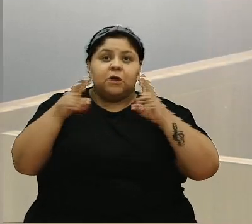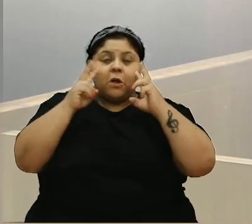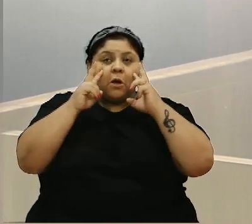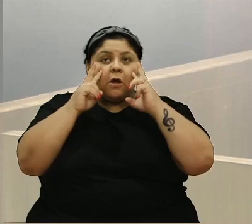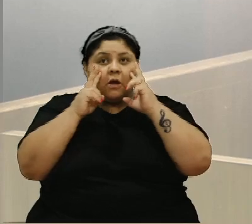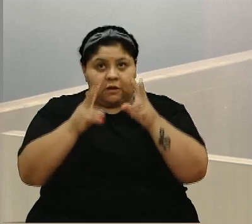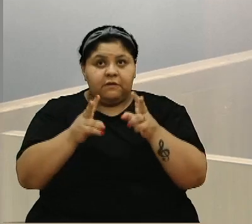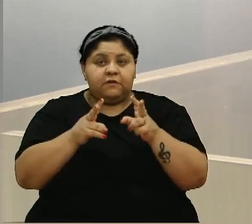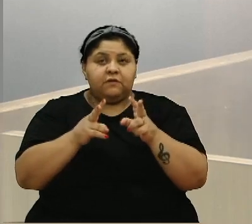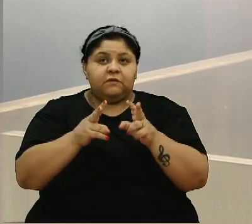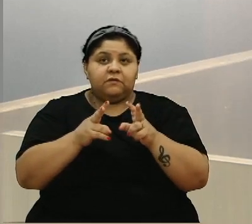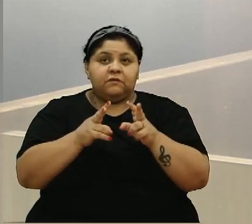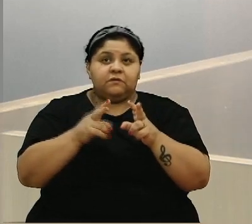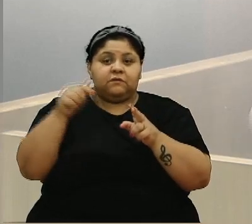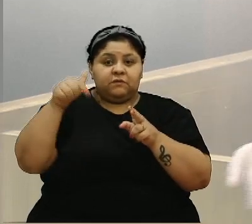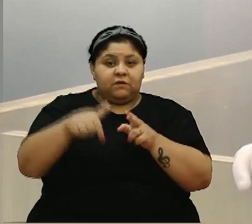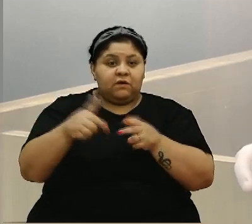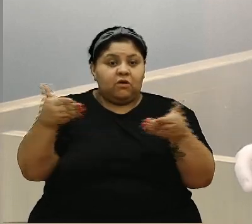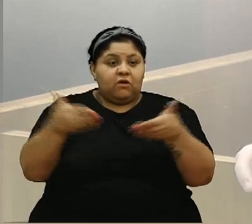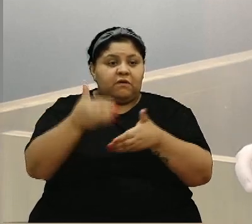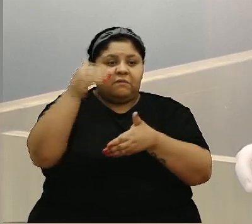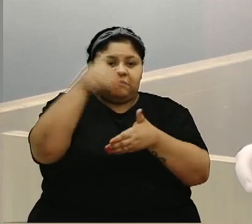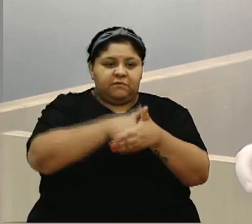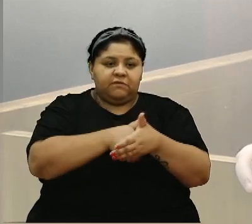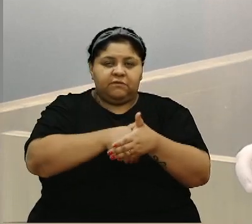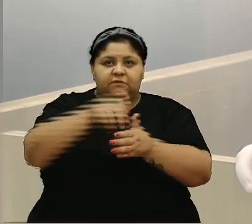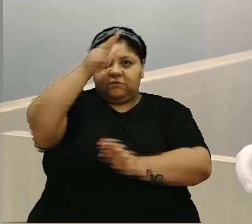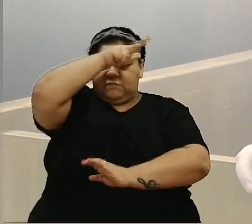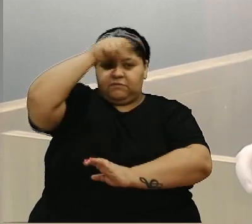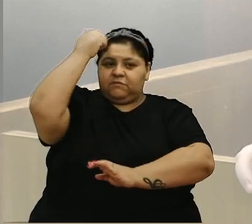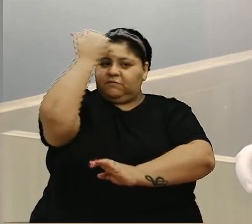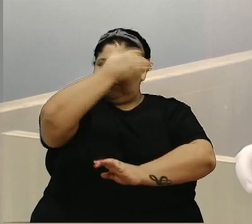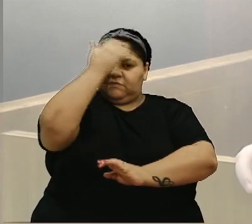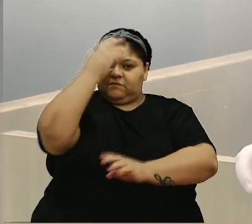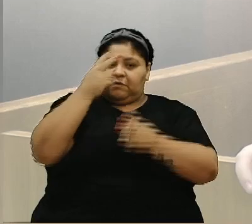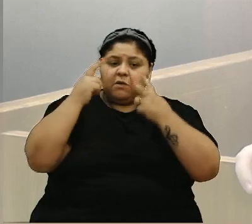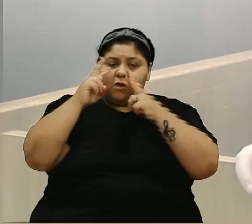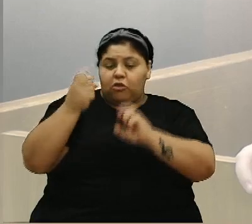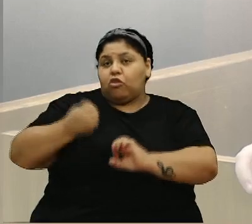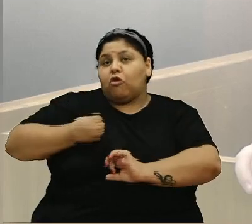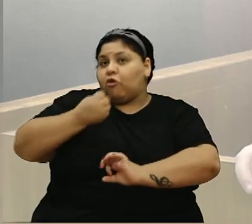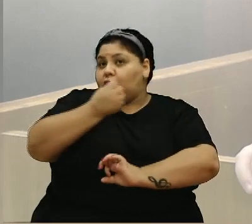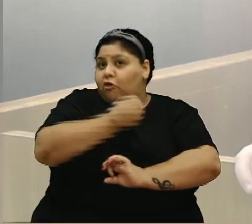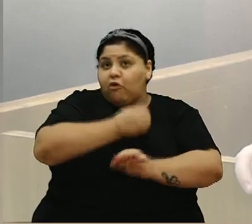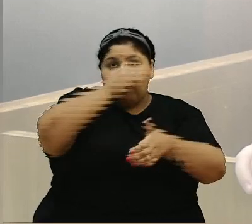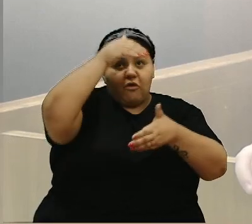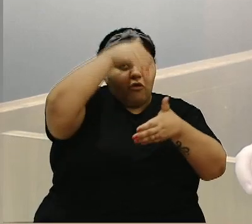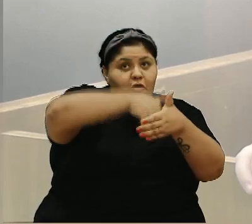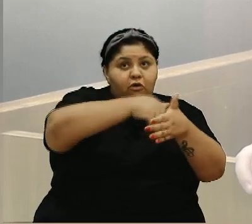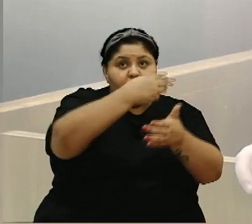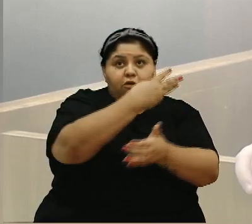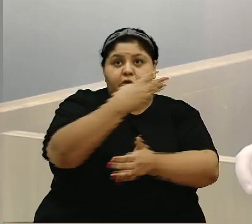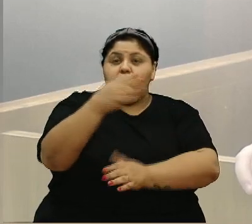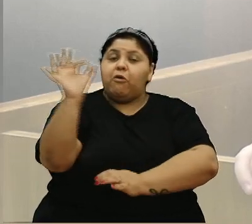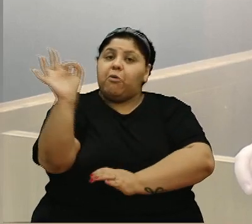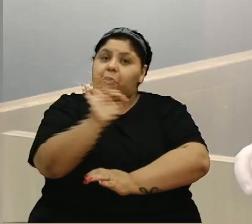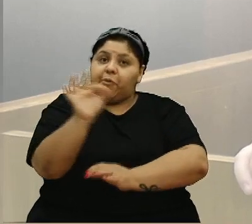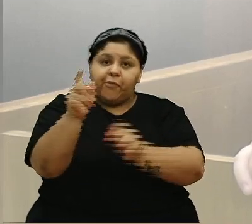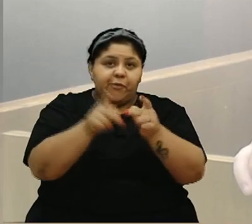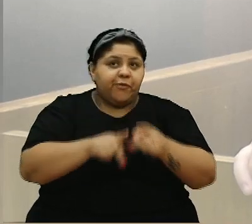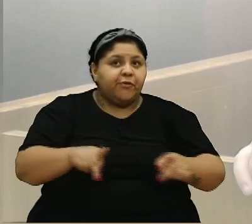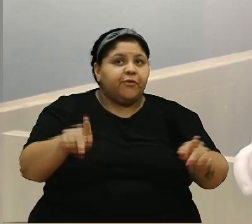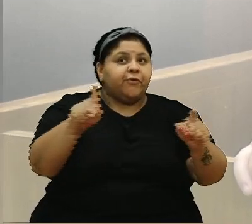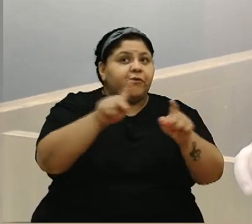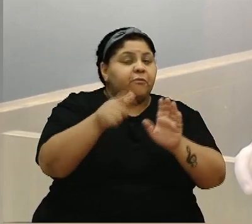Declaração de líder do PL. Nesse cenário eleitoral. O prefeito Adiló, se for ver numericamente, ele foi eleito por 33% da população. Isso é um